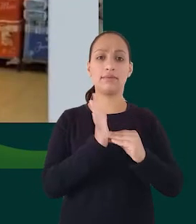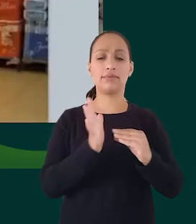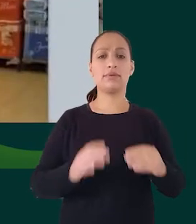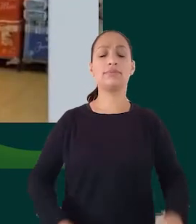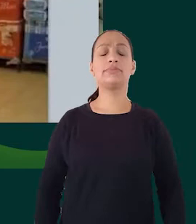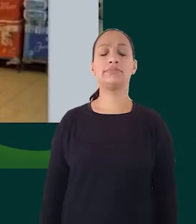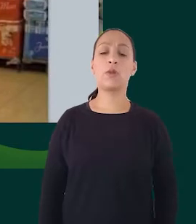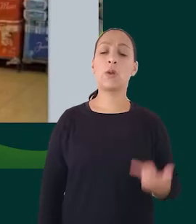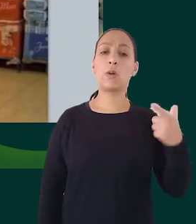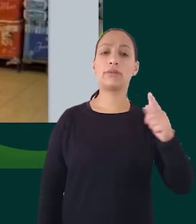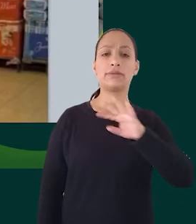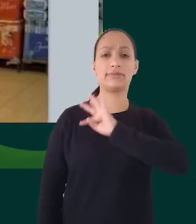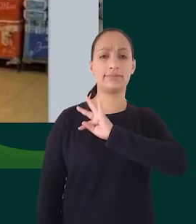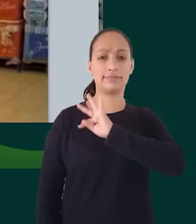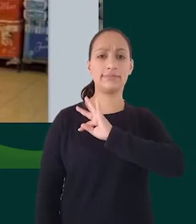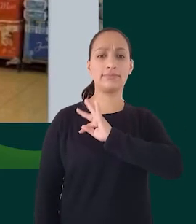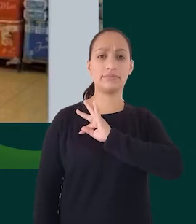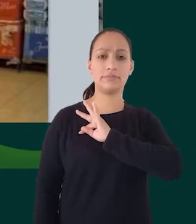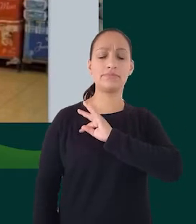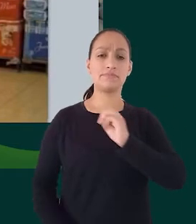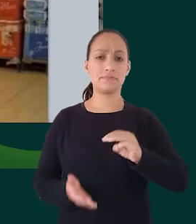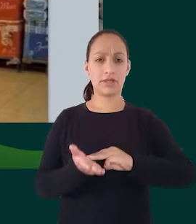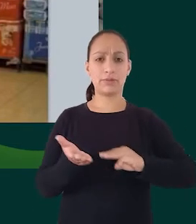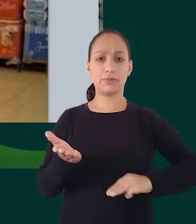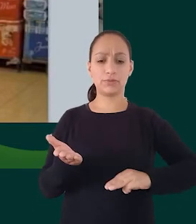conhecido, que eu mostrei lá